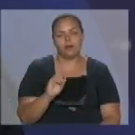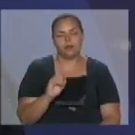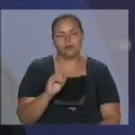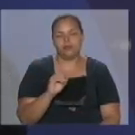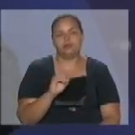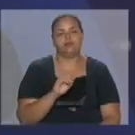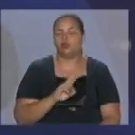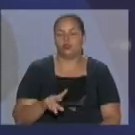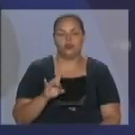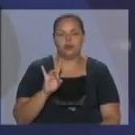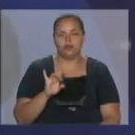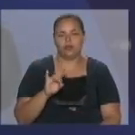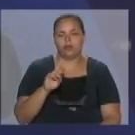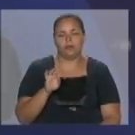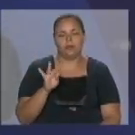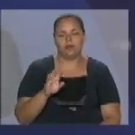Repetro.